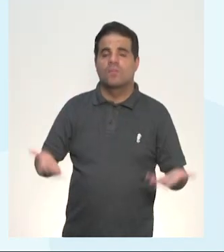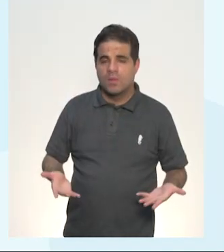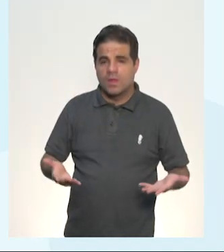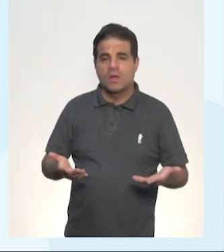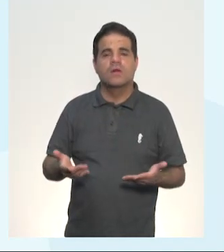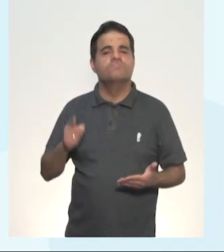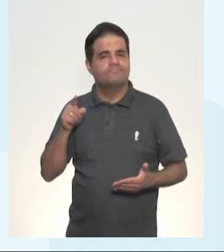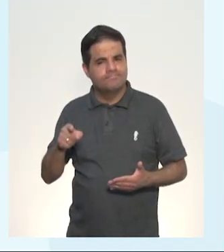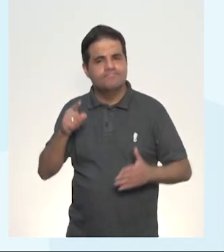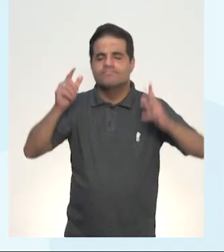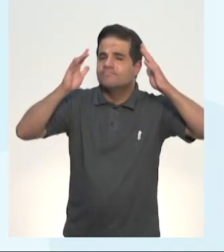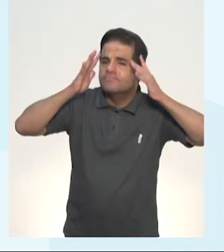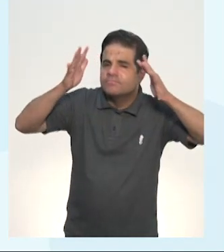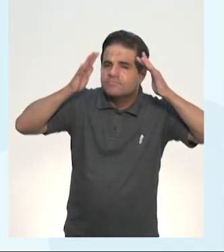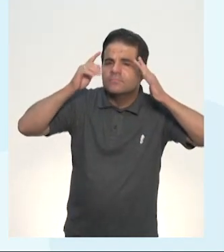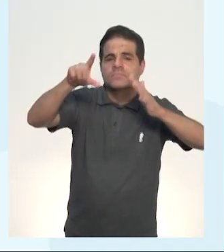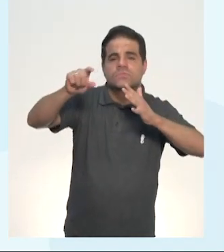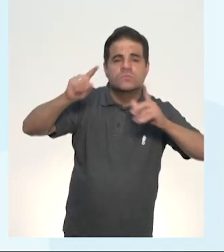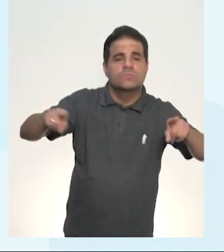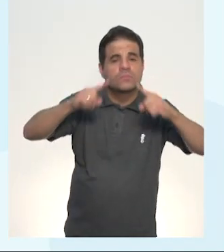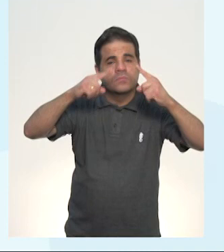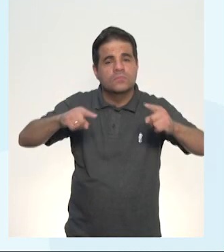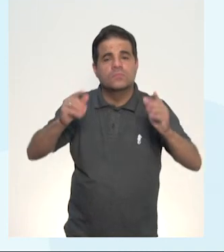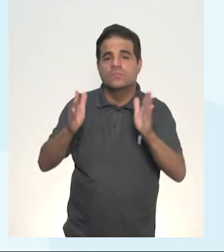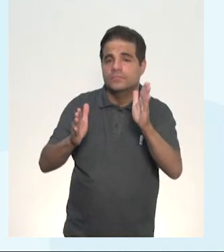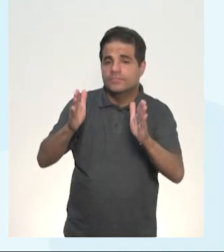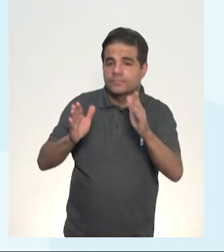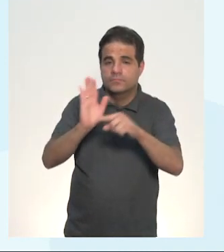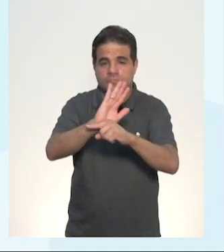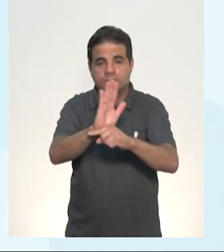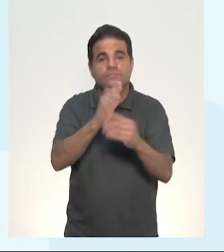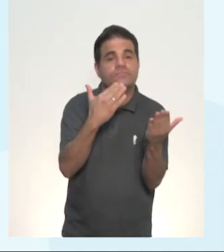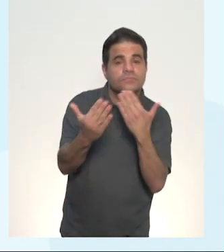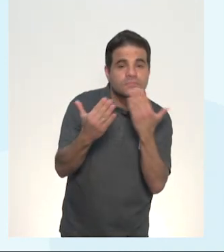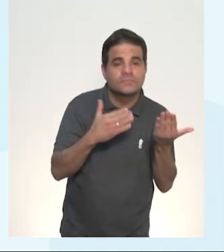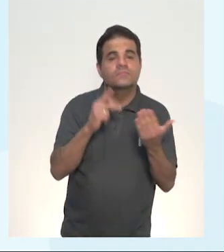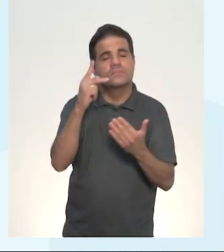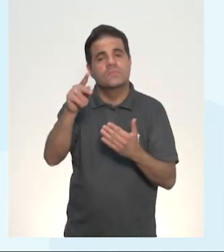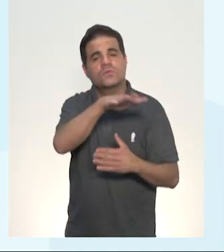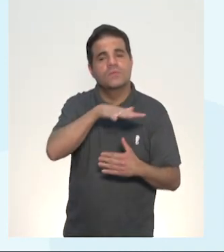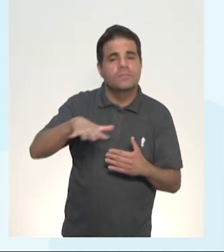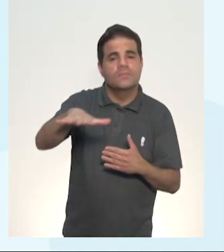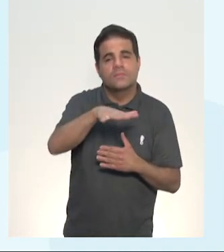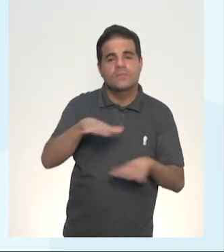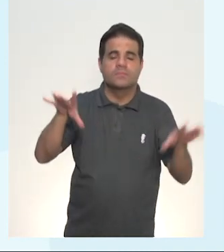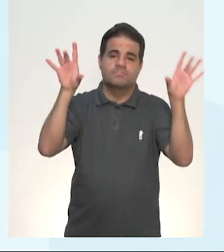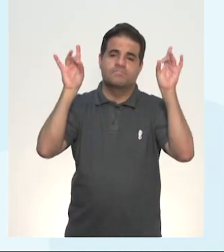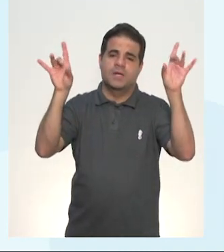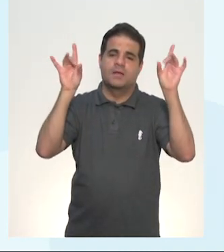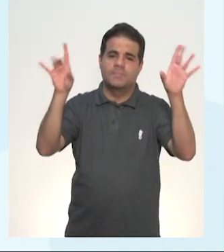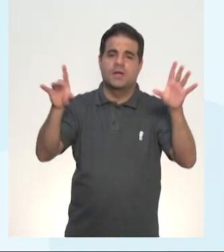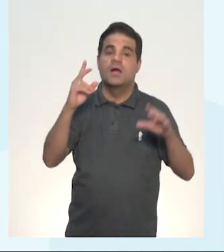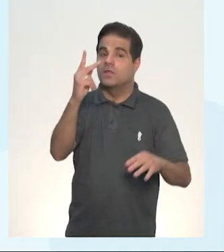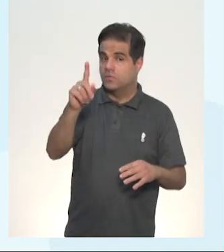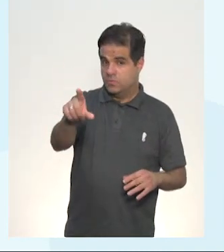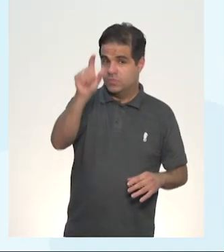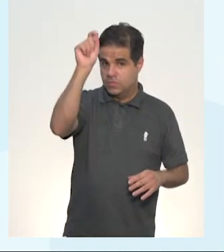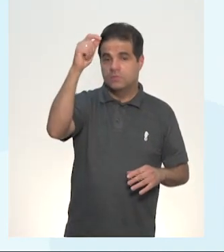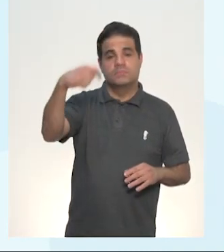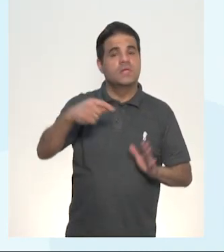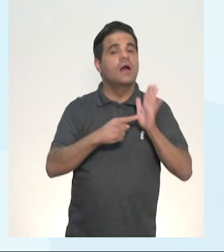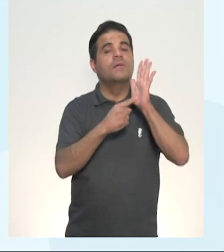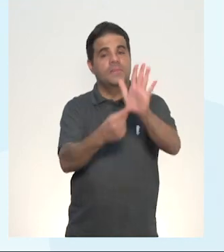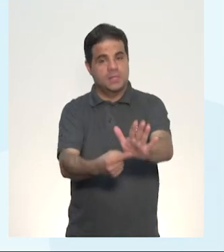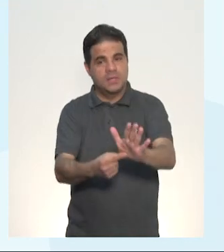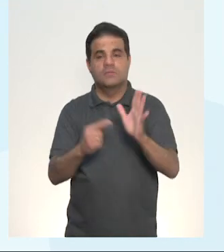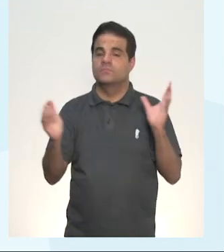Com base nesse pensamento, selecione uma música ou trecho de um filme que dialogue com esse seu espaço especial. A sua escolha deve ser